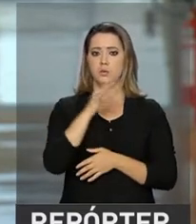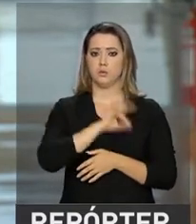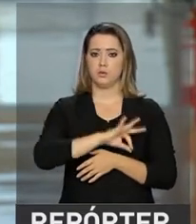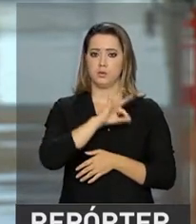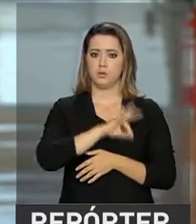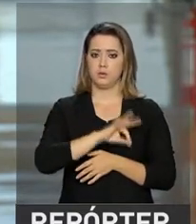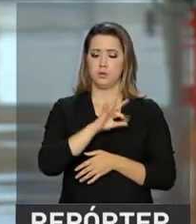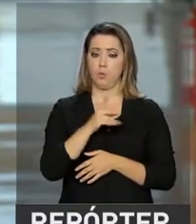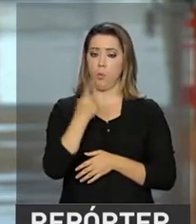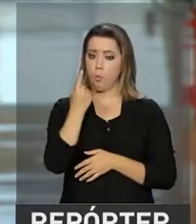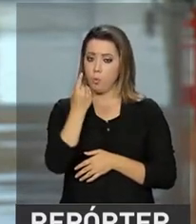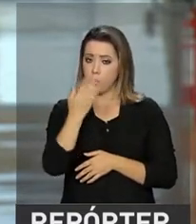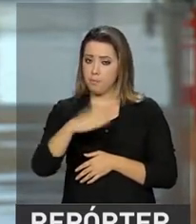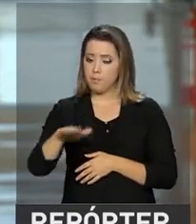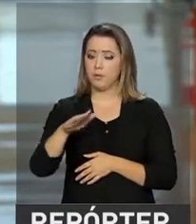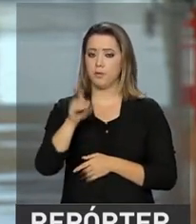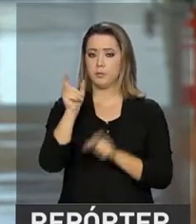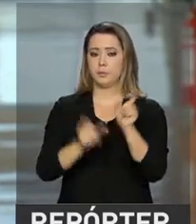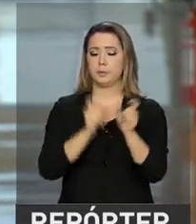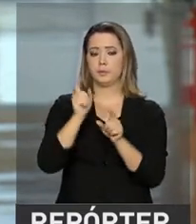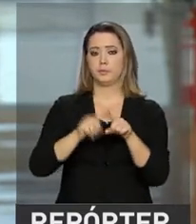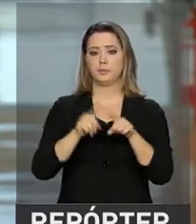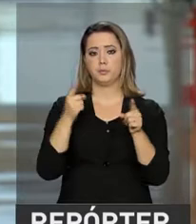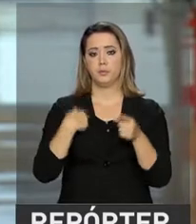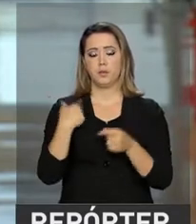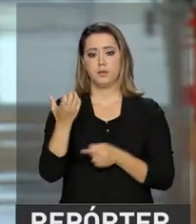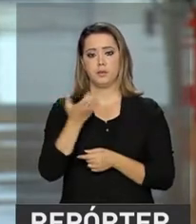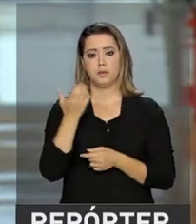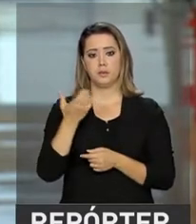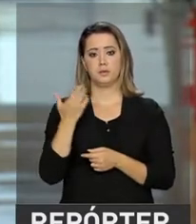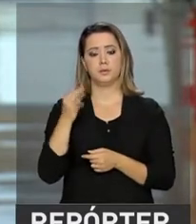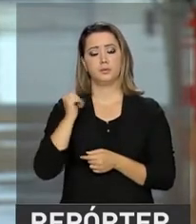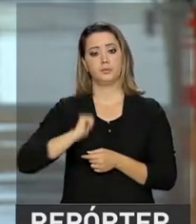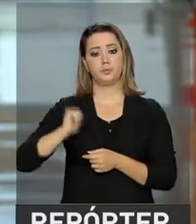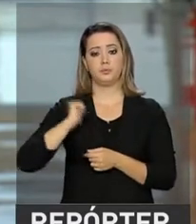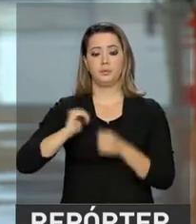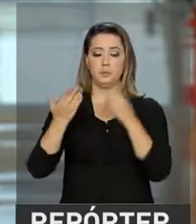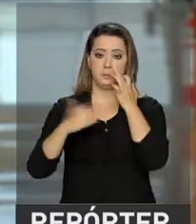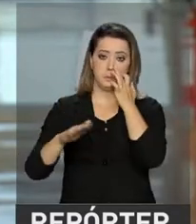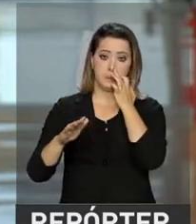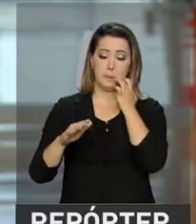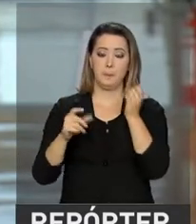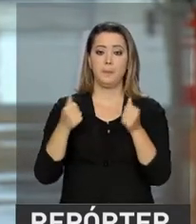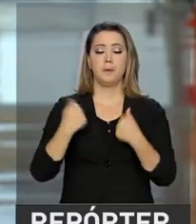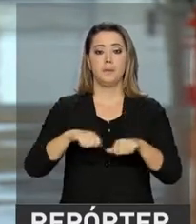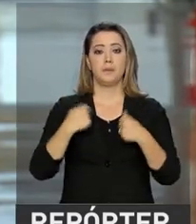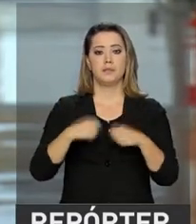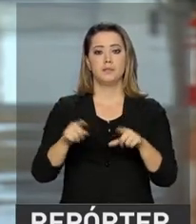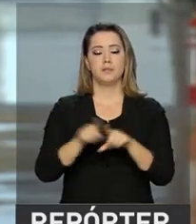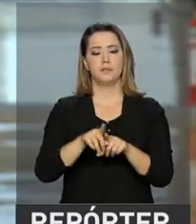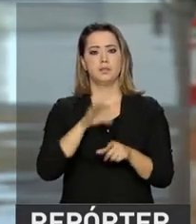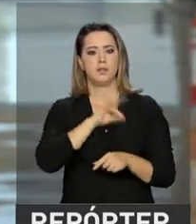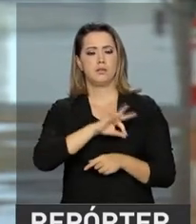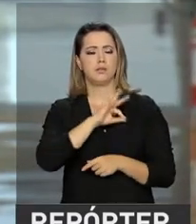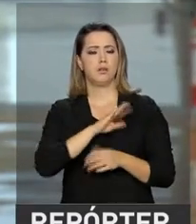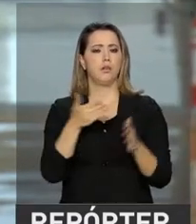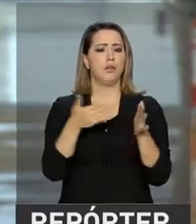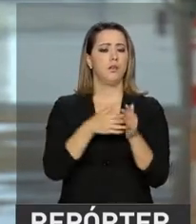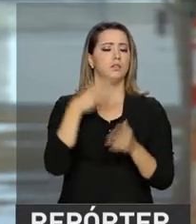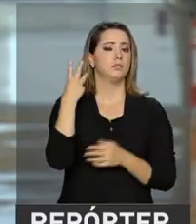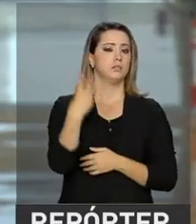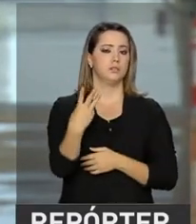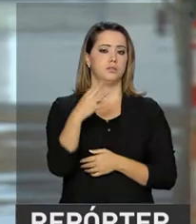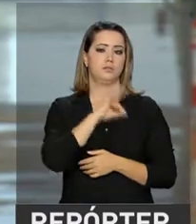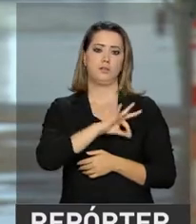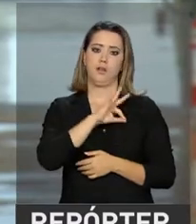mínimo e meio por pessoa já para concorrer à bolsa parcial o candidato precisa ter renda familiar bruta mensal de até três